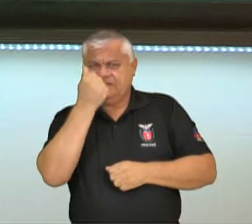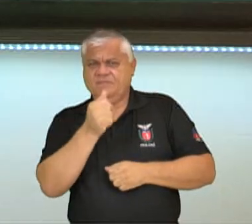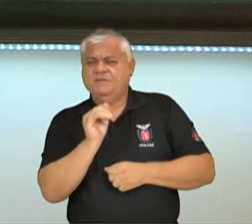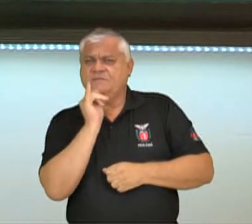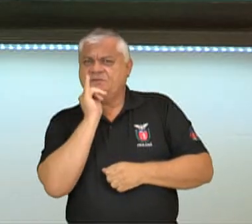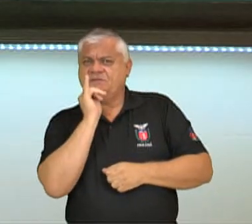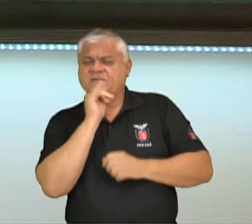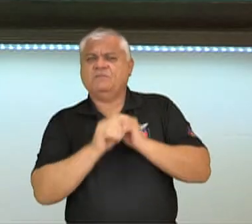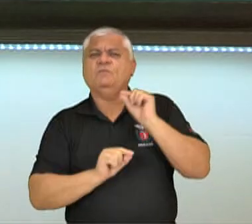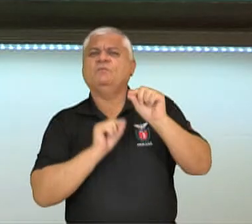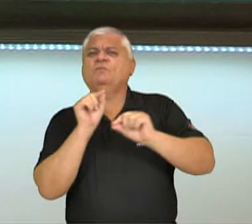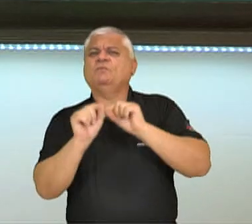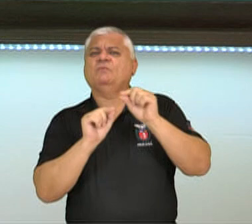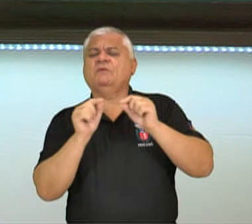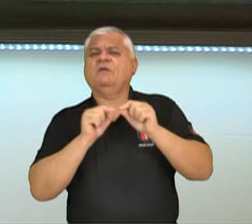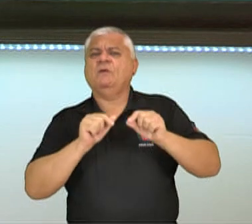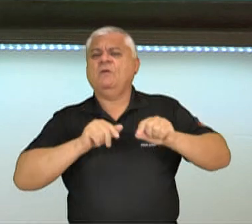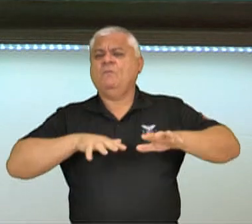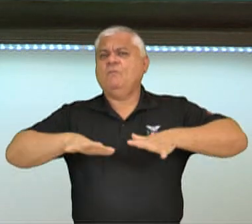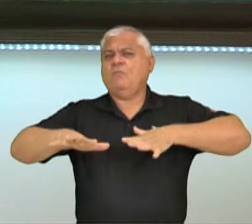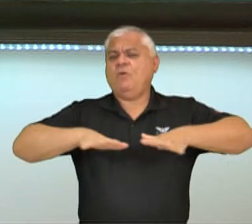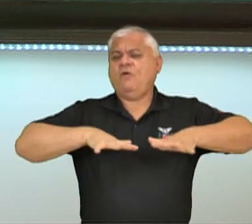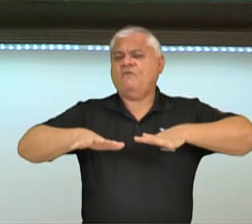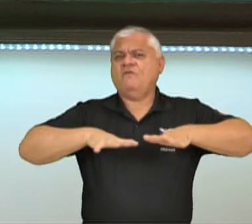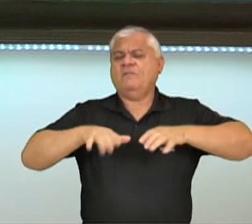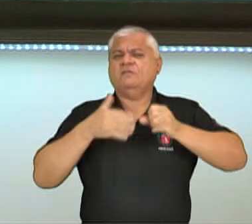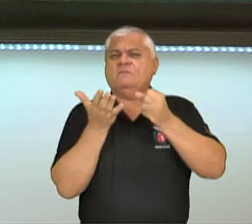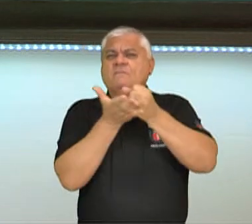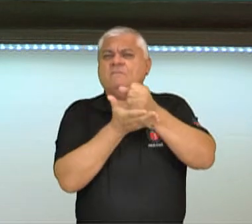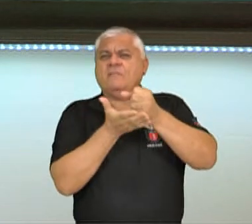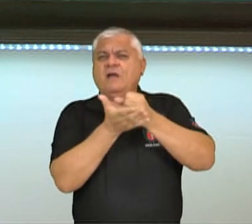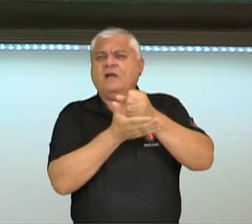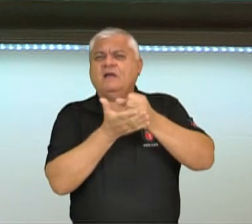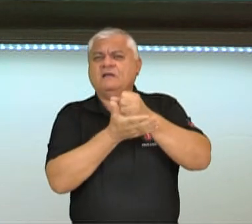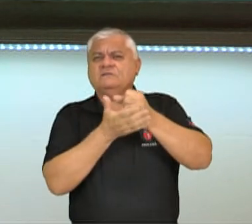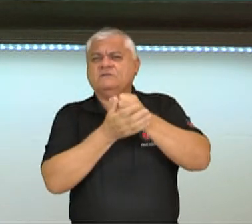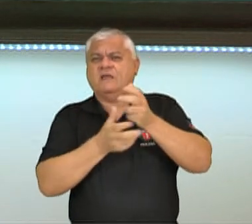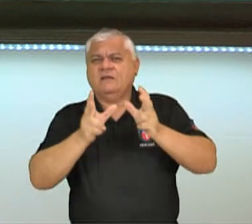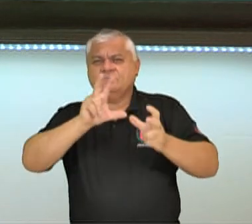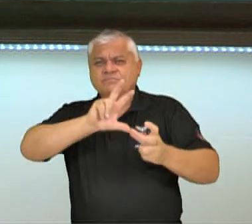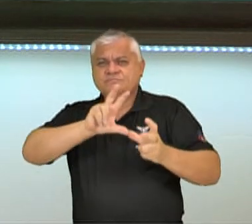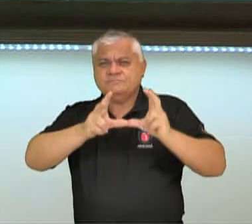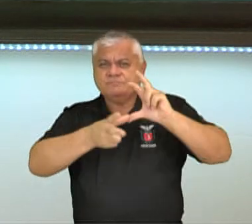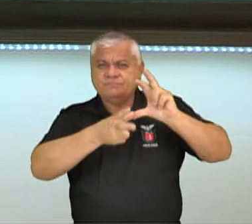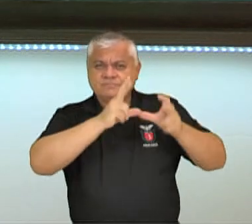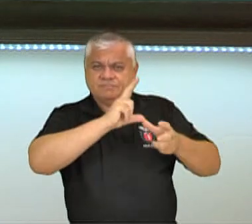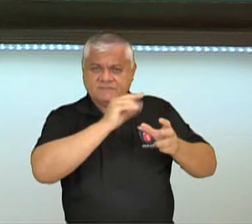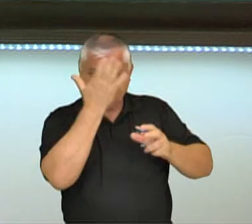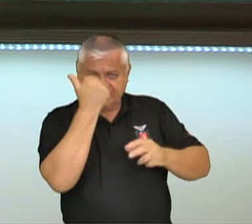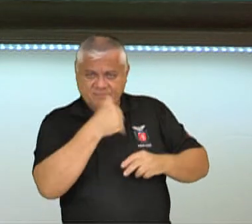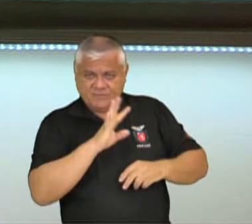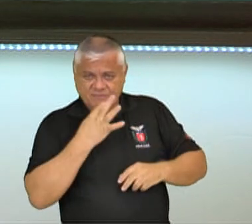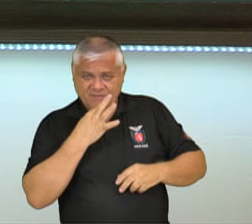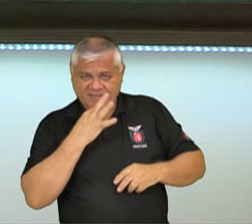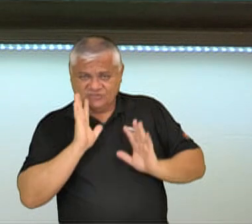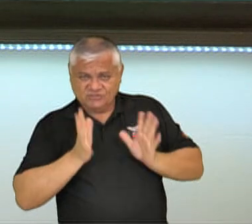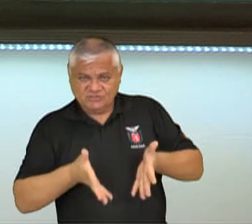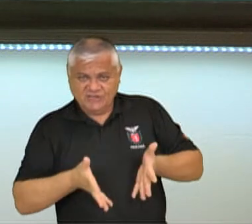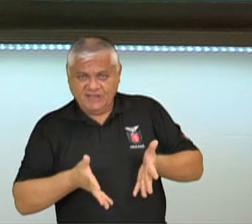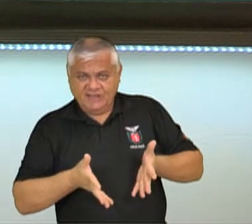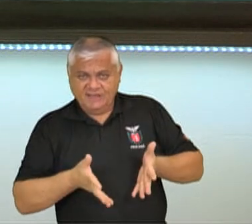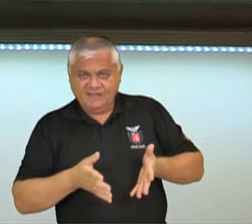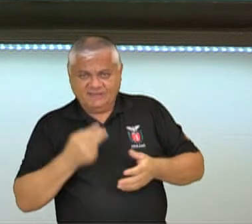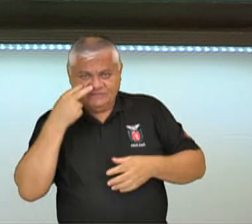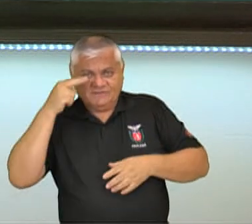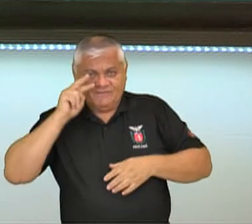dizer qual é o movimento básico da capoeira? Você já conhece um pouquinho